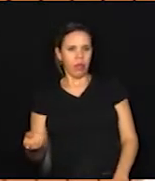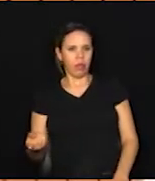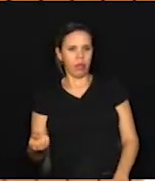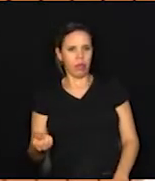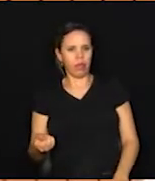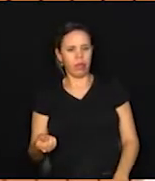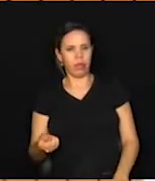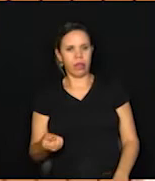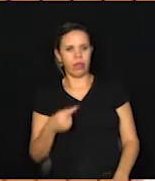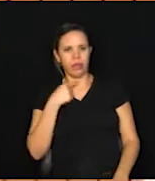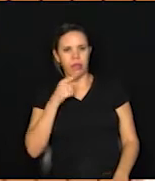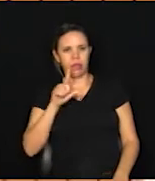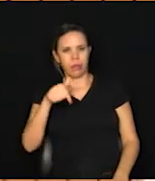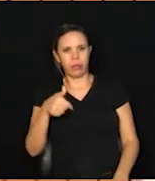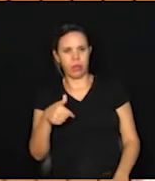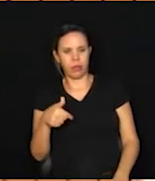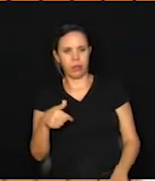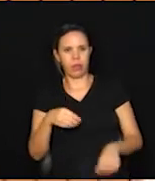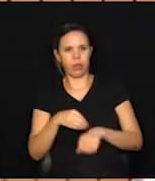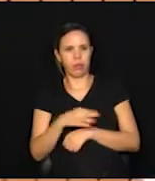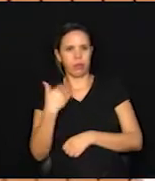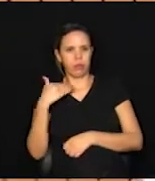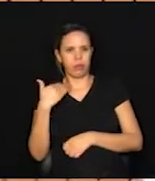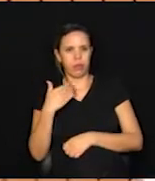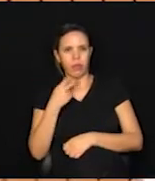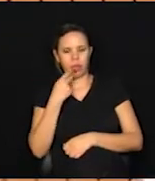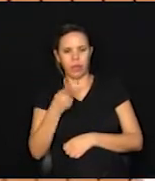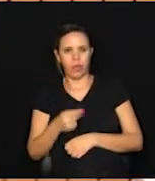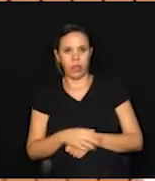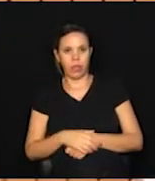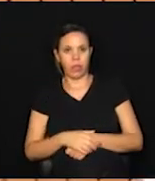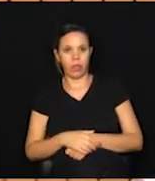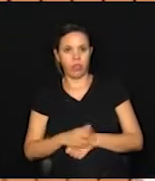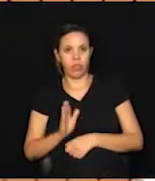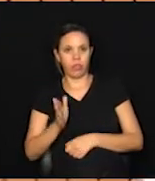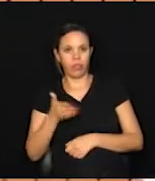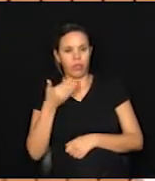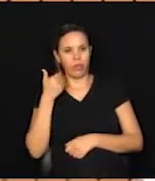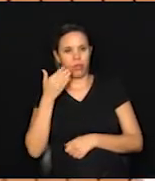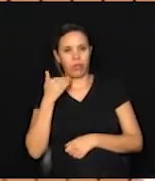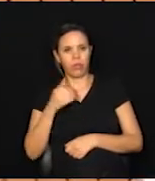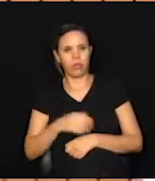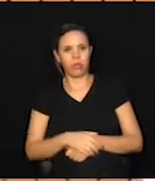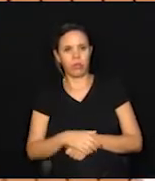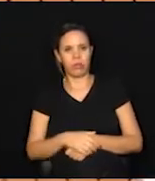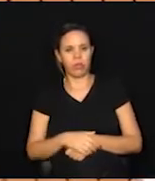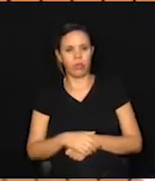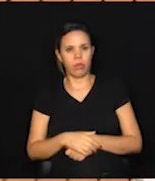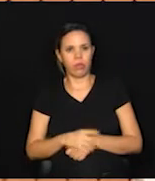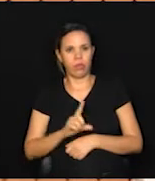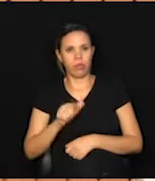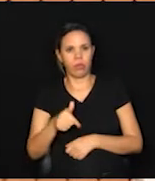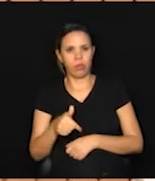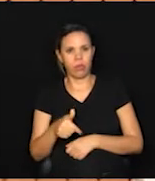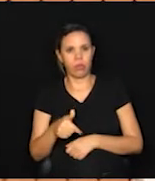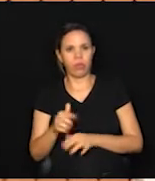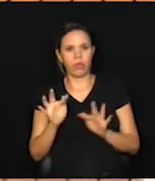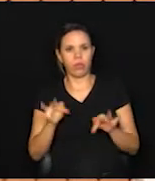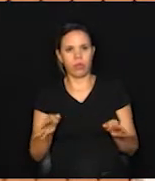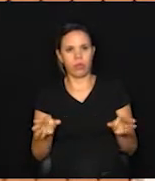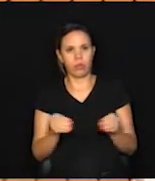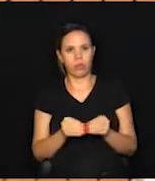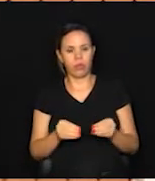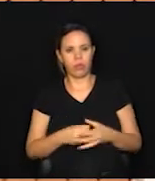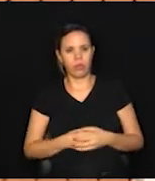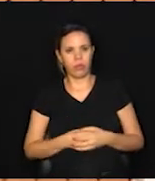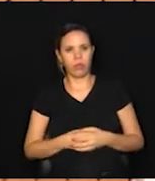meus questionamentos, já vou passar para a Mariana também, se ela quiser já aproveitar o gancho, aí a gente depois já parte para finalizar,